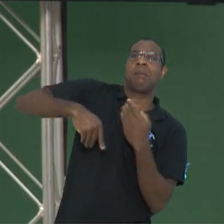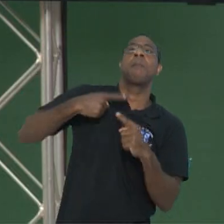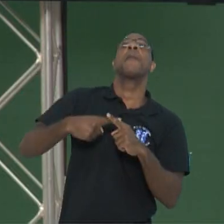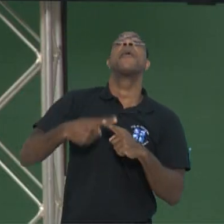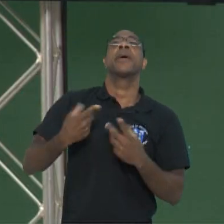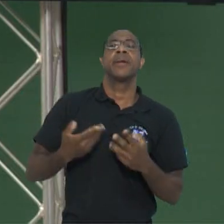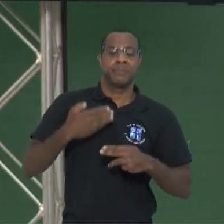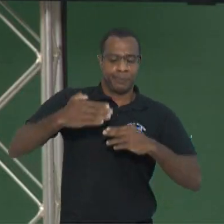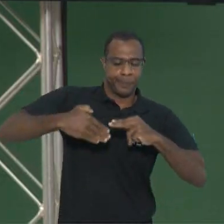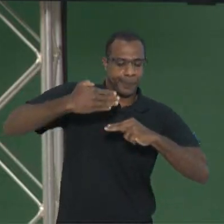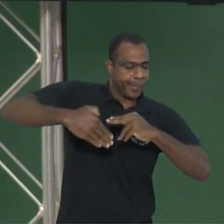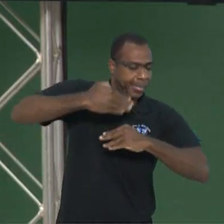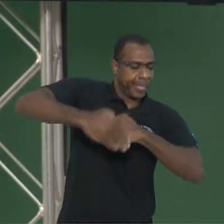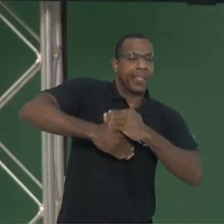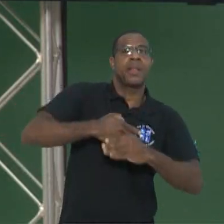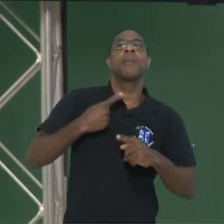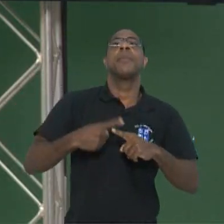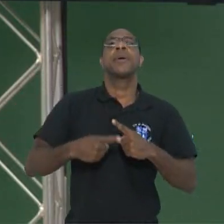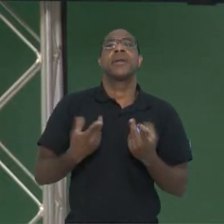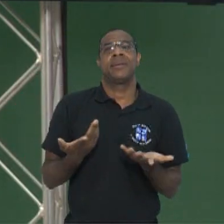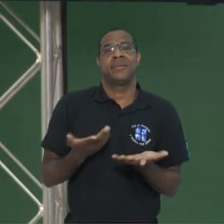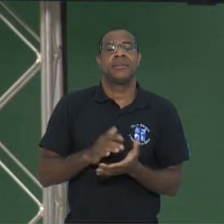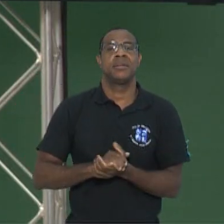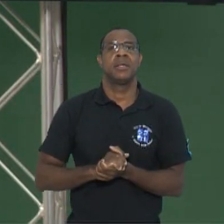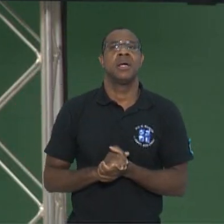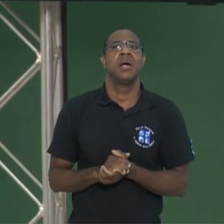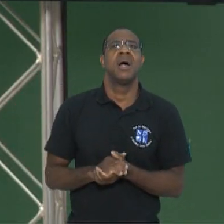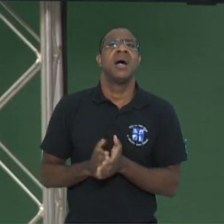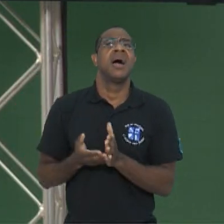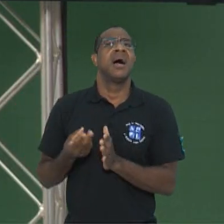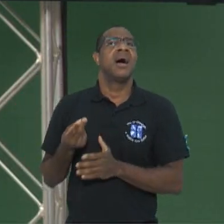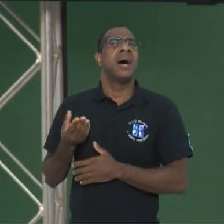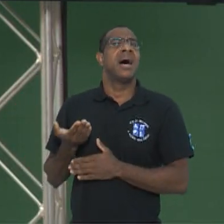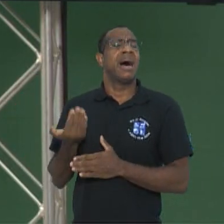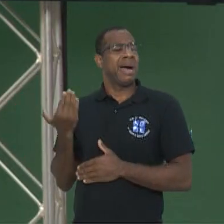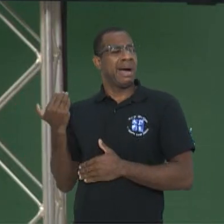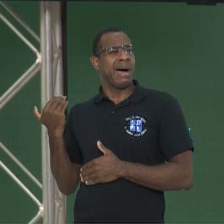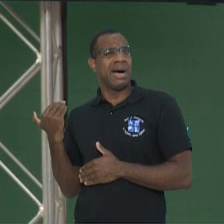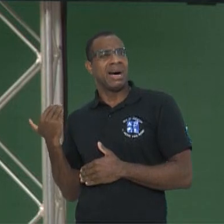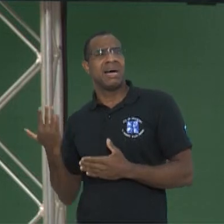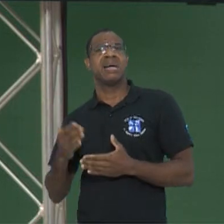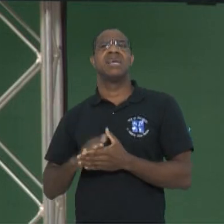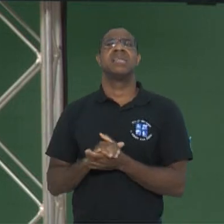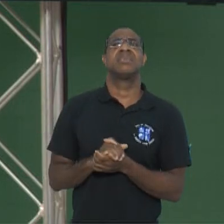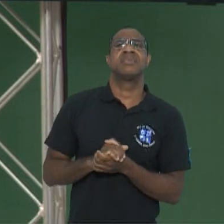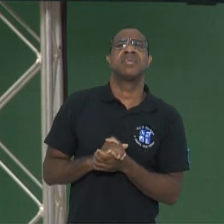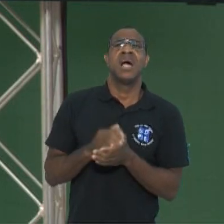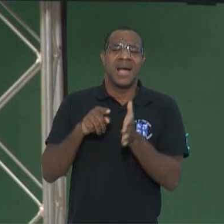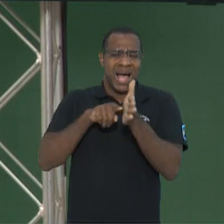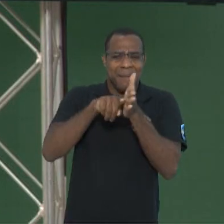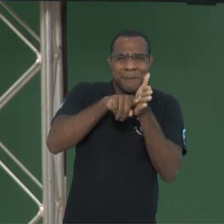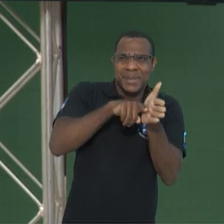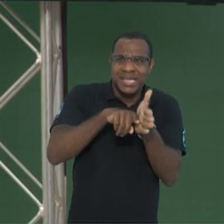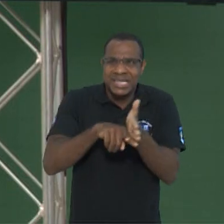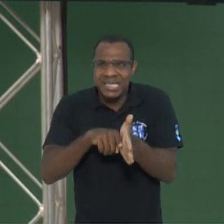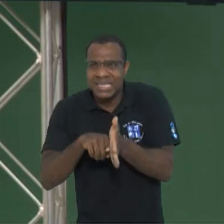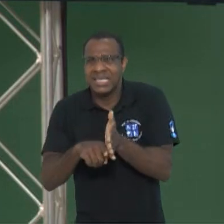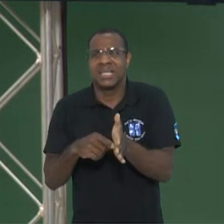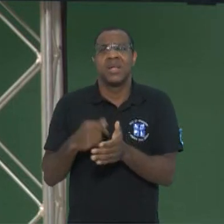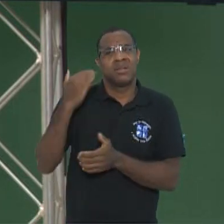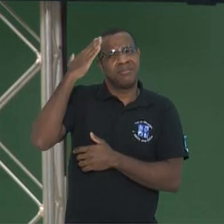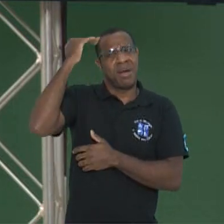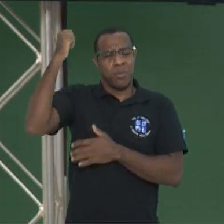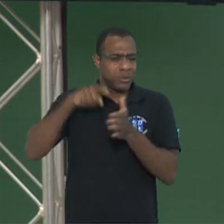antes de nós, enfim, na ciência, os egiptólogos, os tradutores, traduzirem